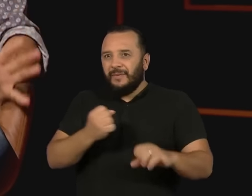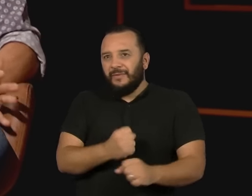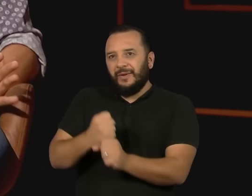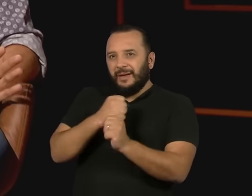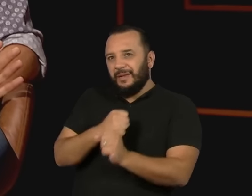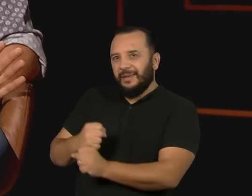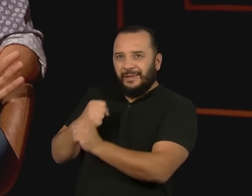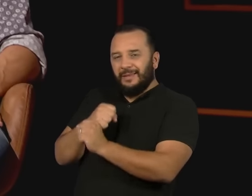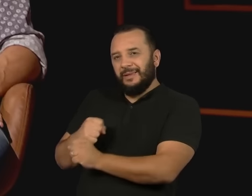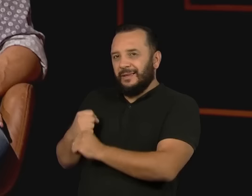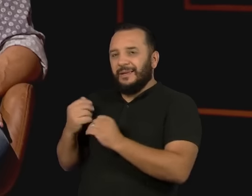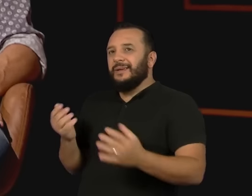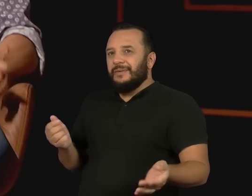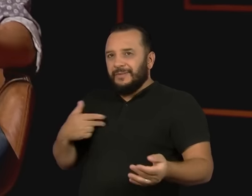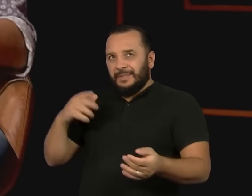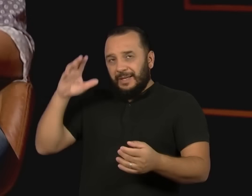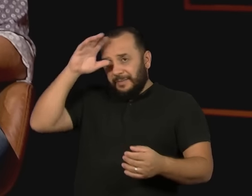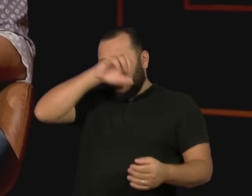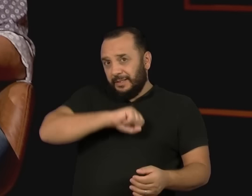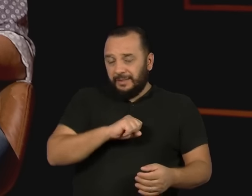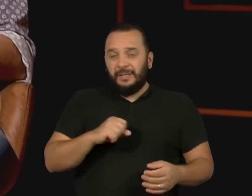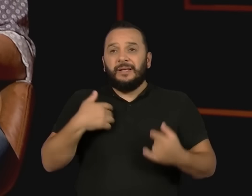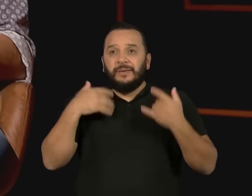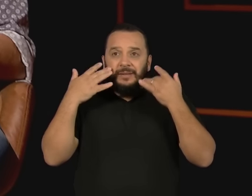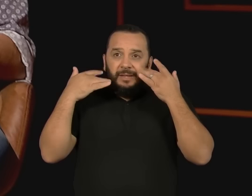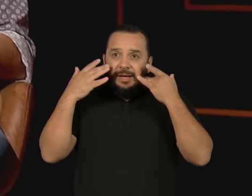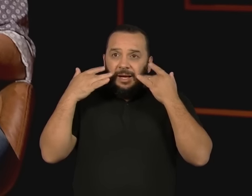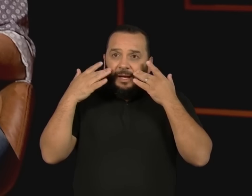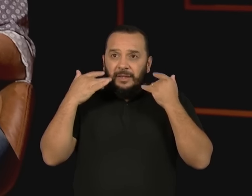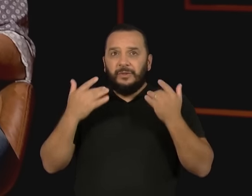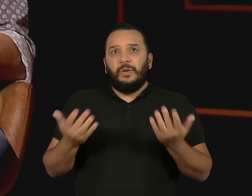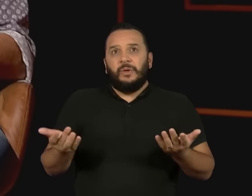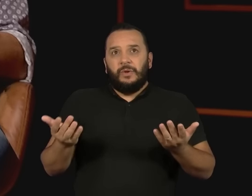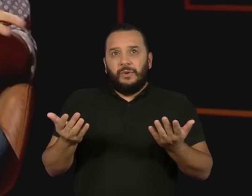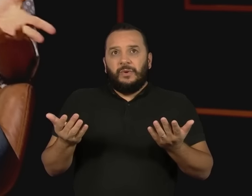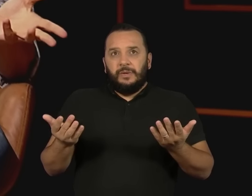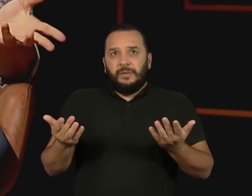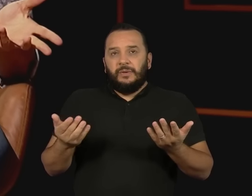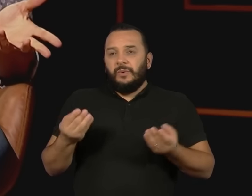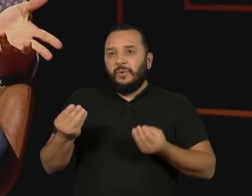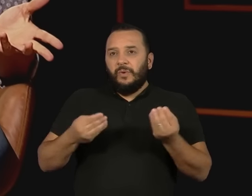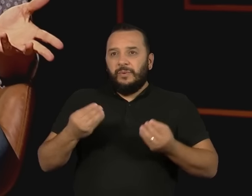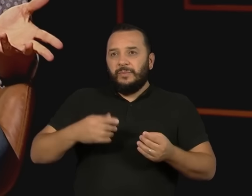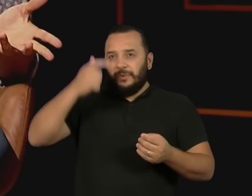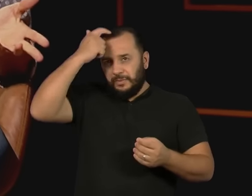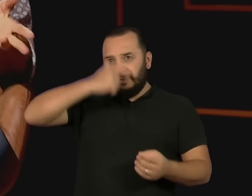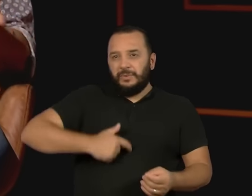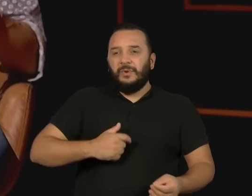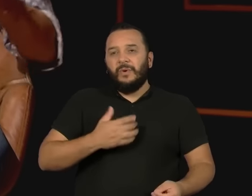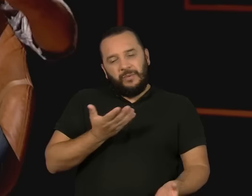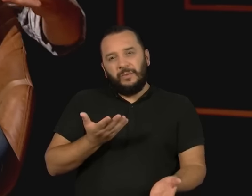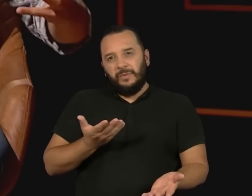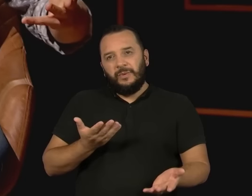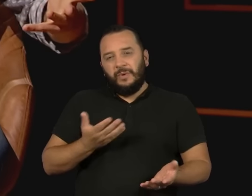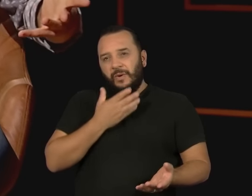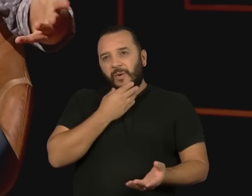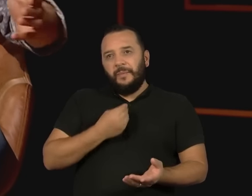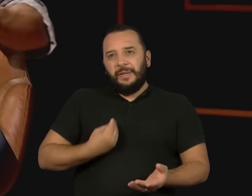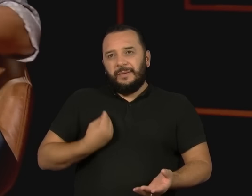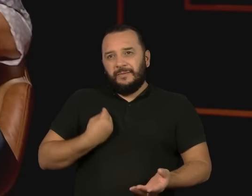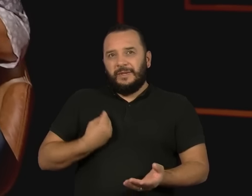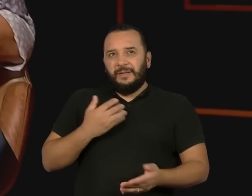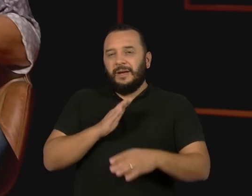e tal. Então você vai aprendendo através do teatro a ser homem na vida, né? Porque você